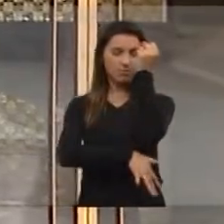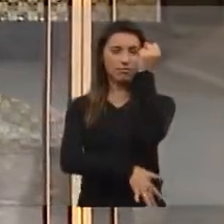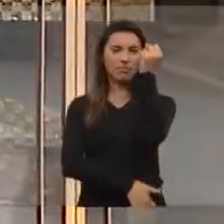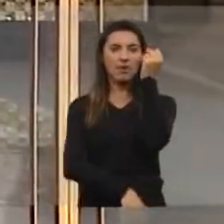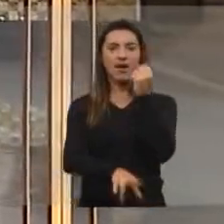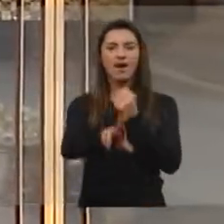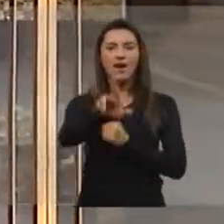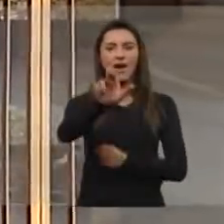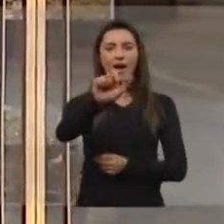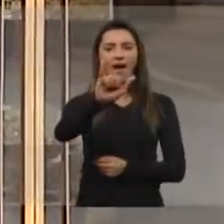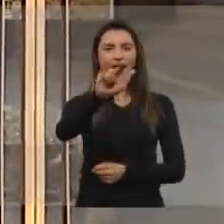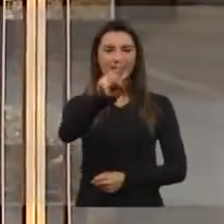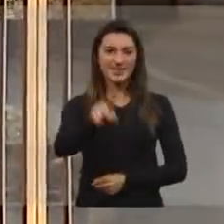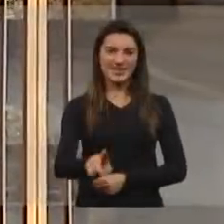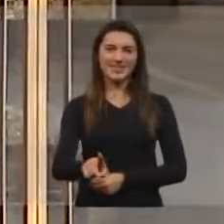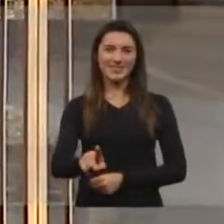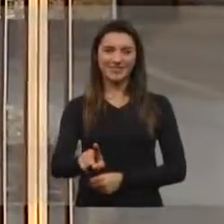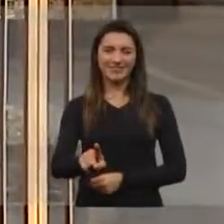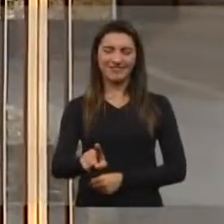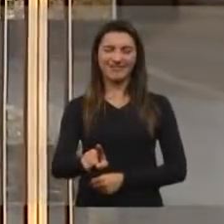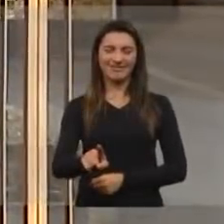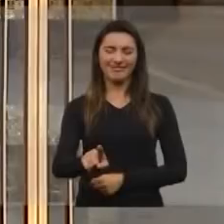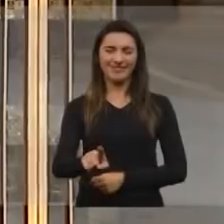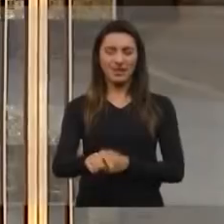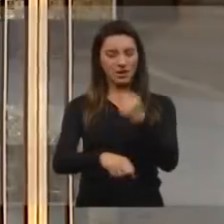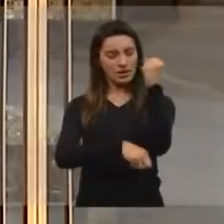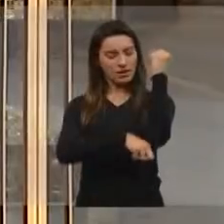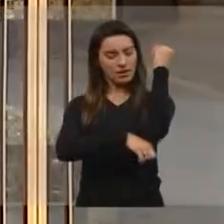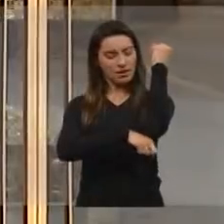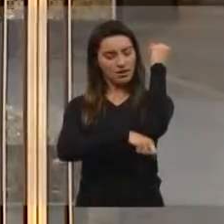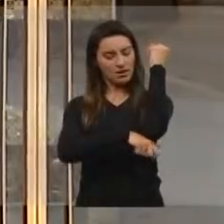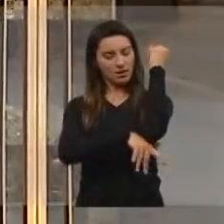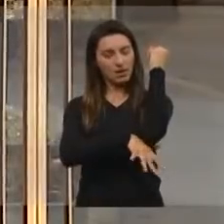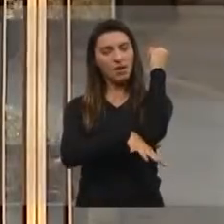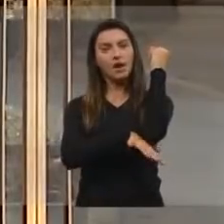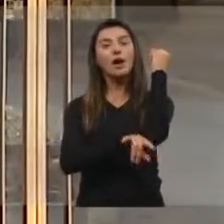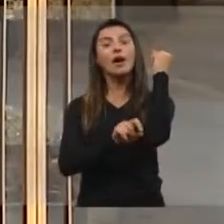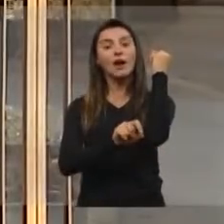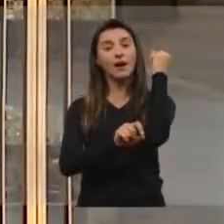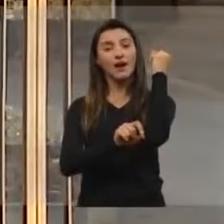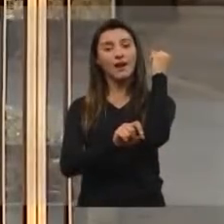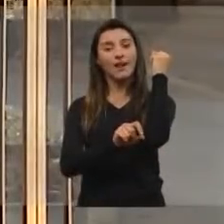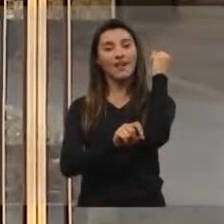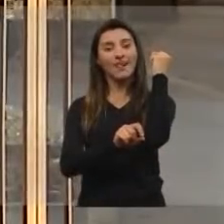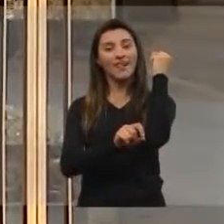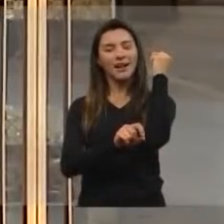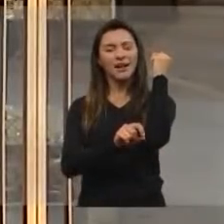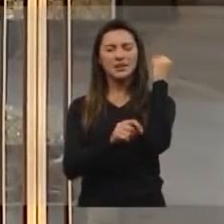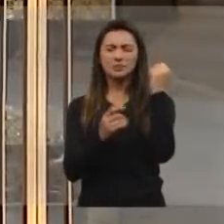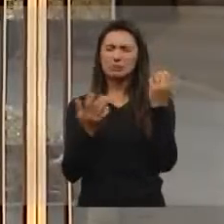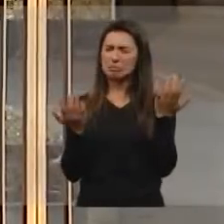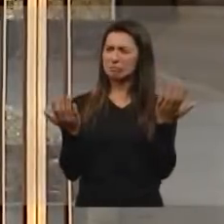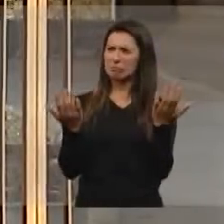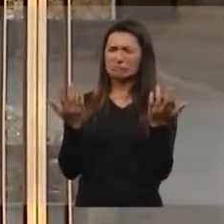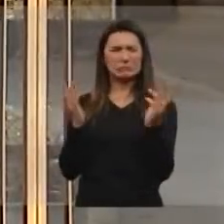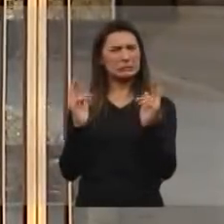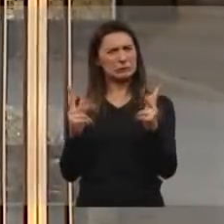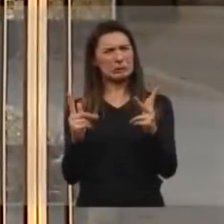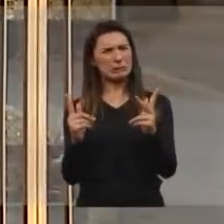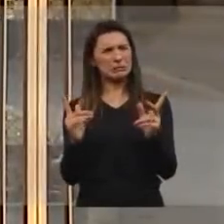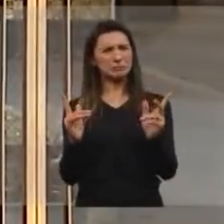a e onde que a raiz está o que coisa sem sentido quadro